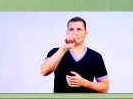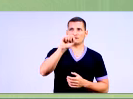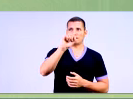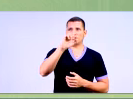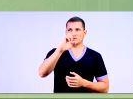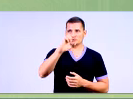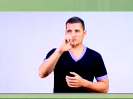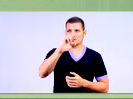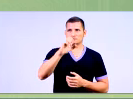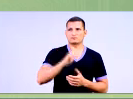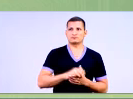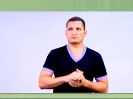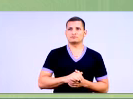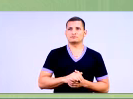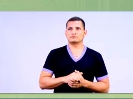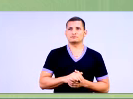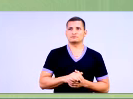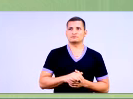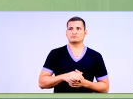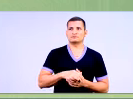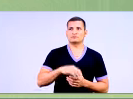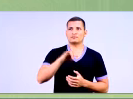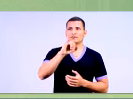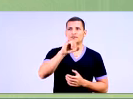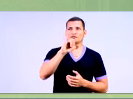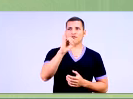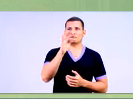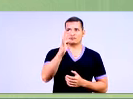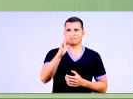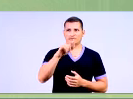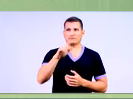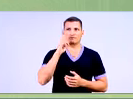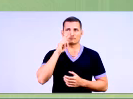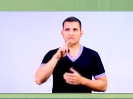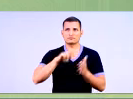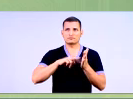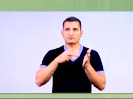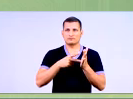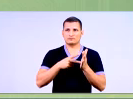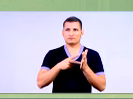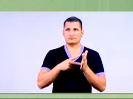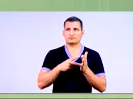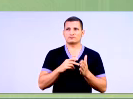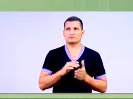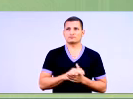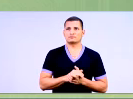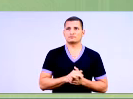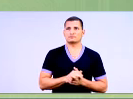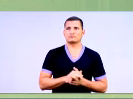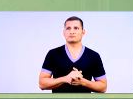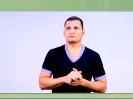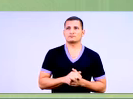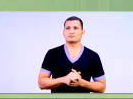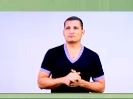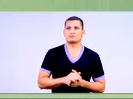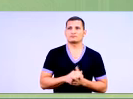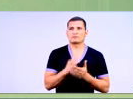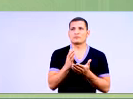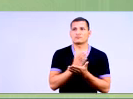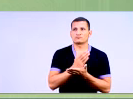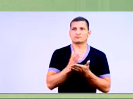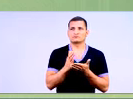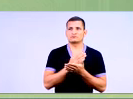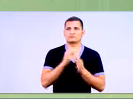if. Eles viram que significa if, professora? Sim,